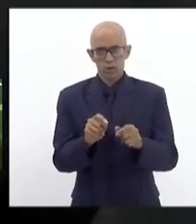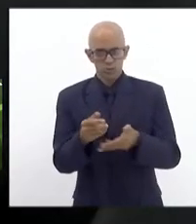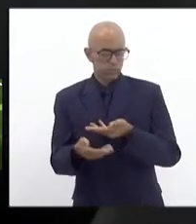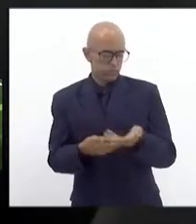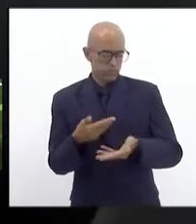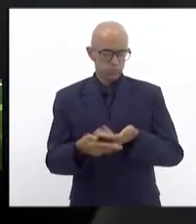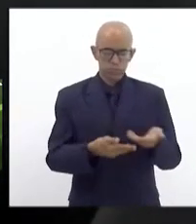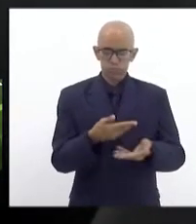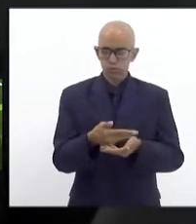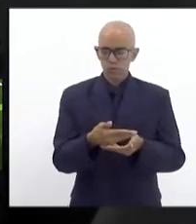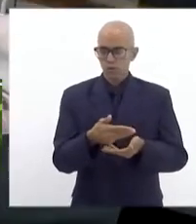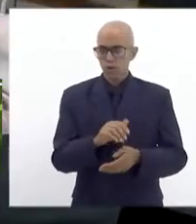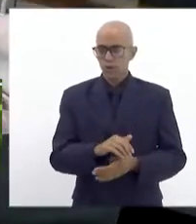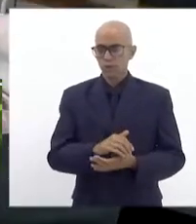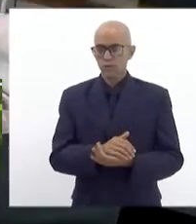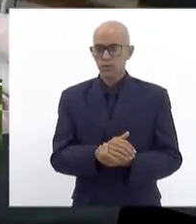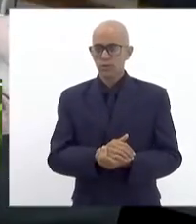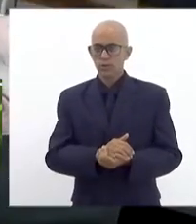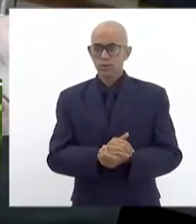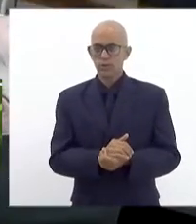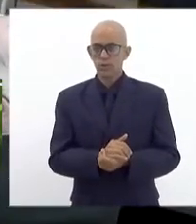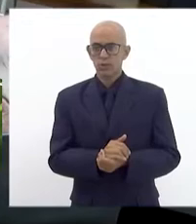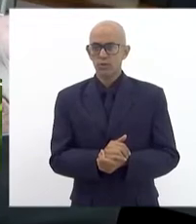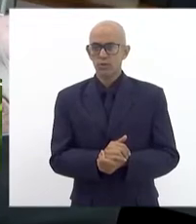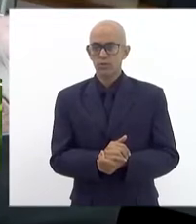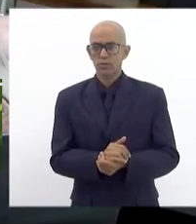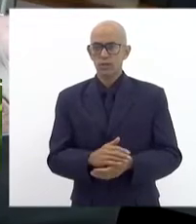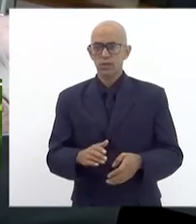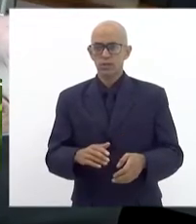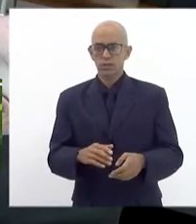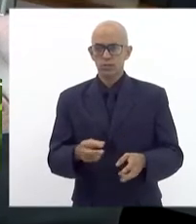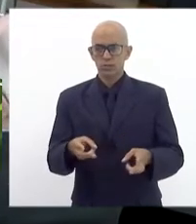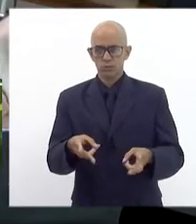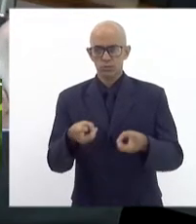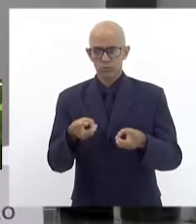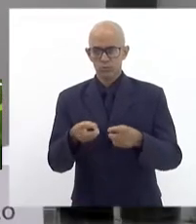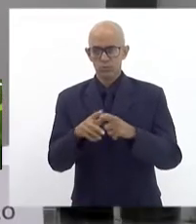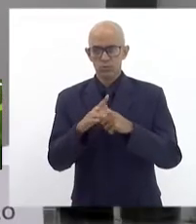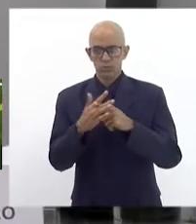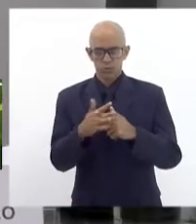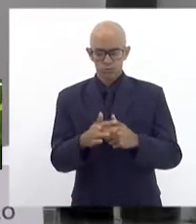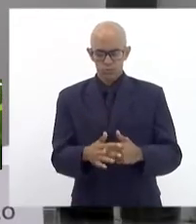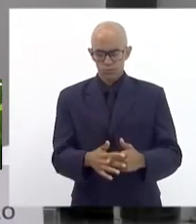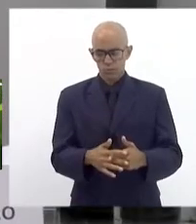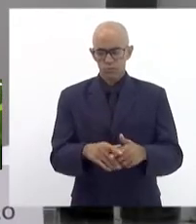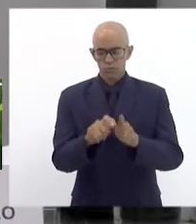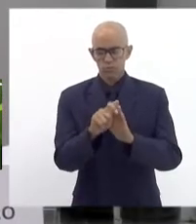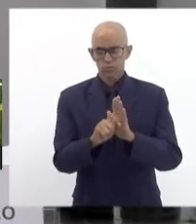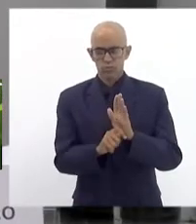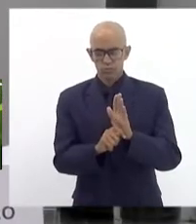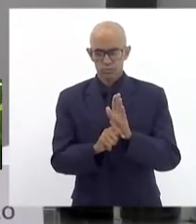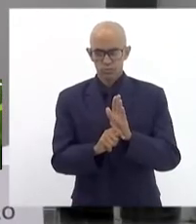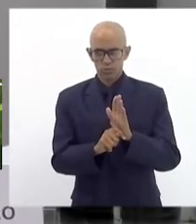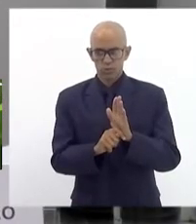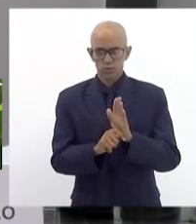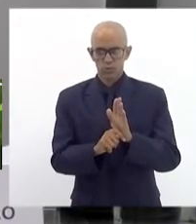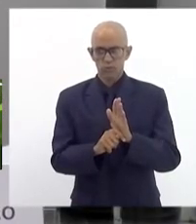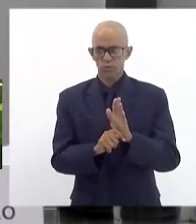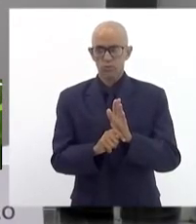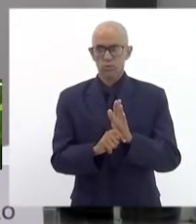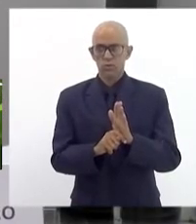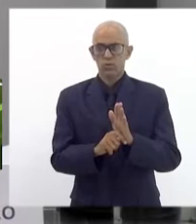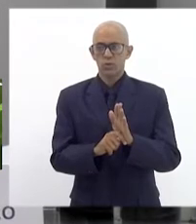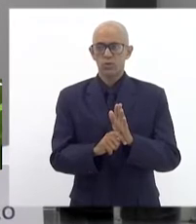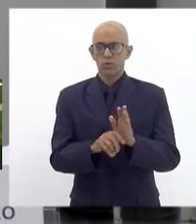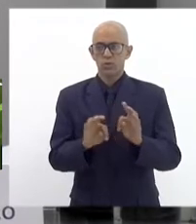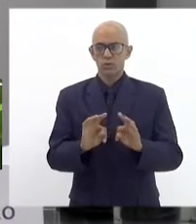interlocutar, participar, dialogar conosco, com vistas ao aprimoramento desse texto. Como eu tenho ressaltado em todas essas rodadas, é um